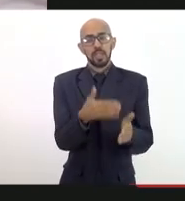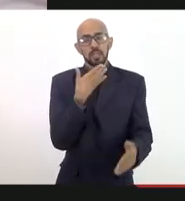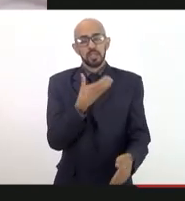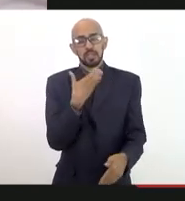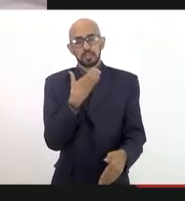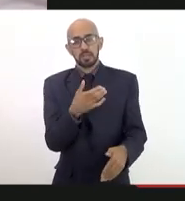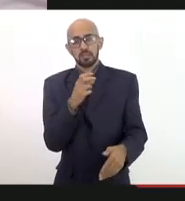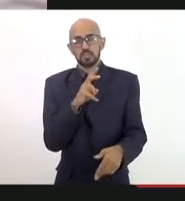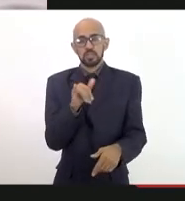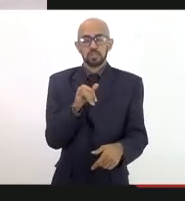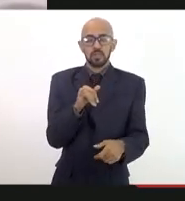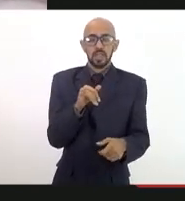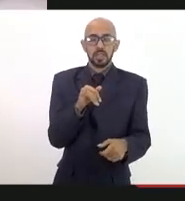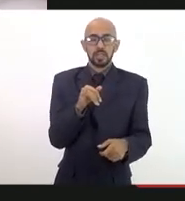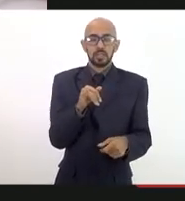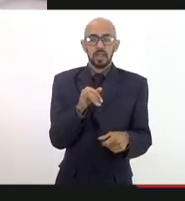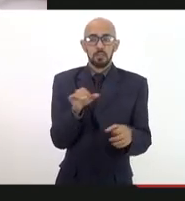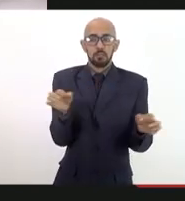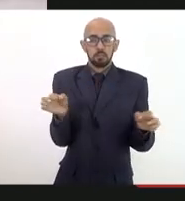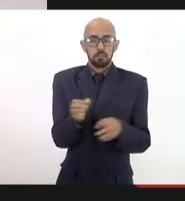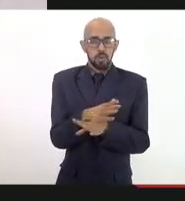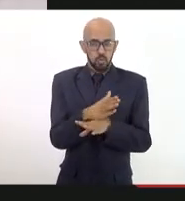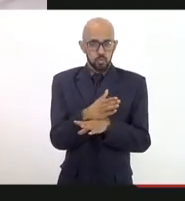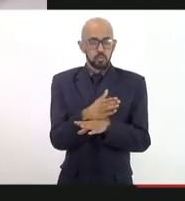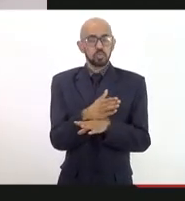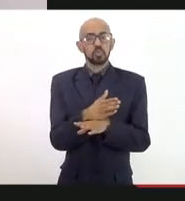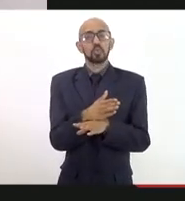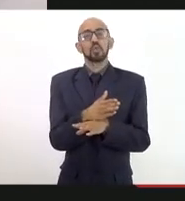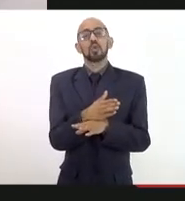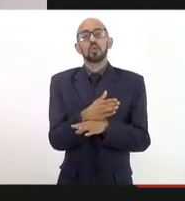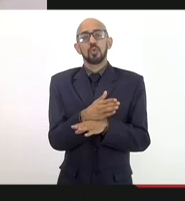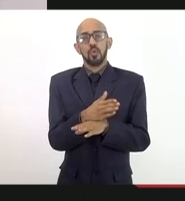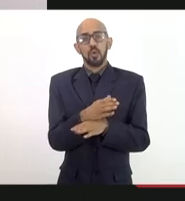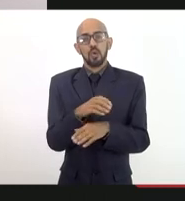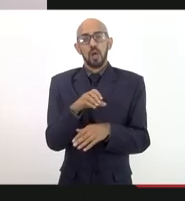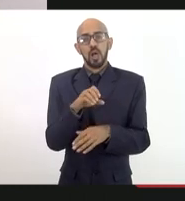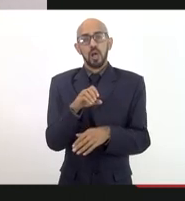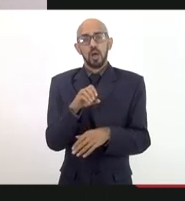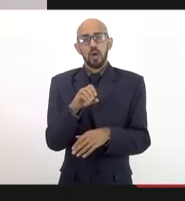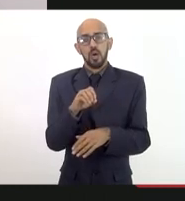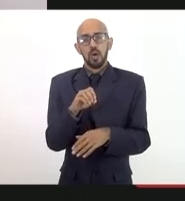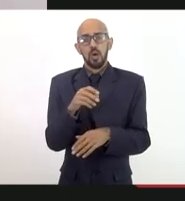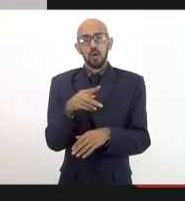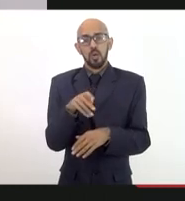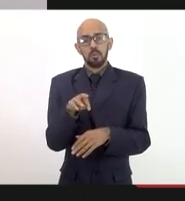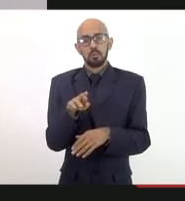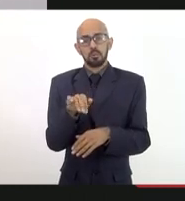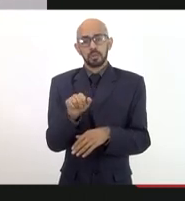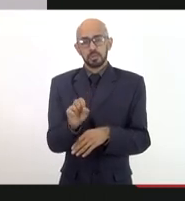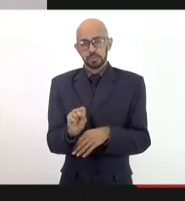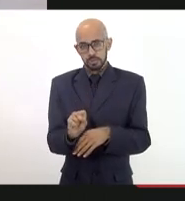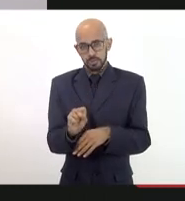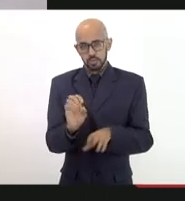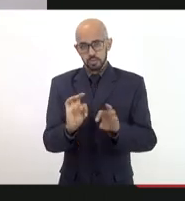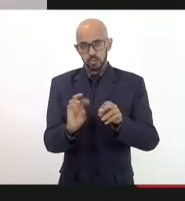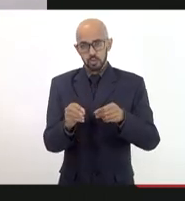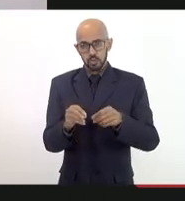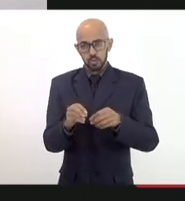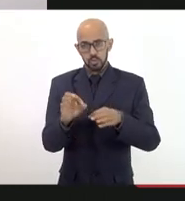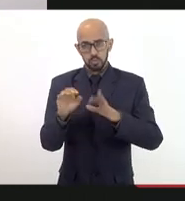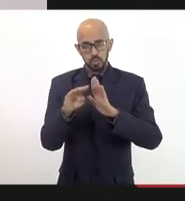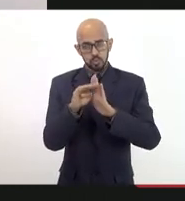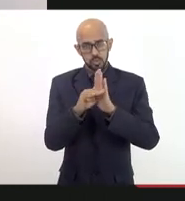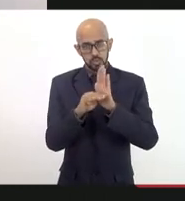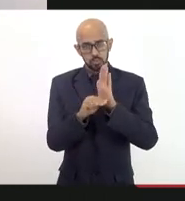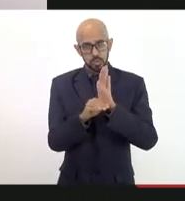alguma coisa executada, talvez com a própria OPAS. Se todo o procedimento